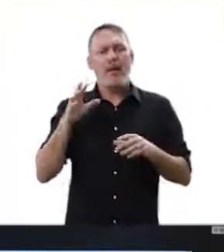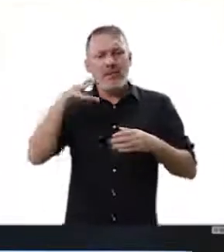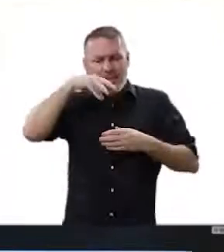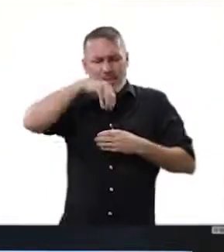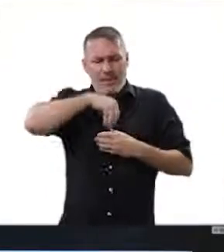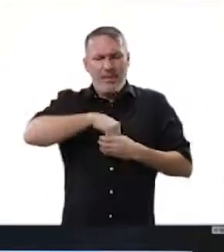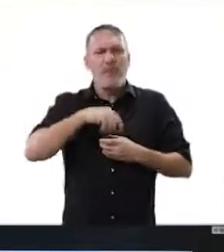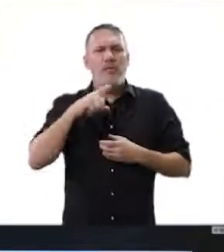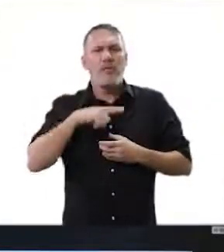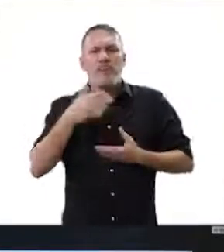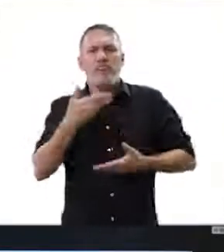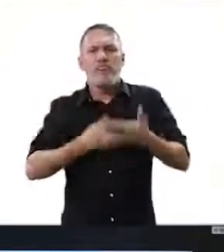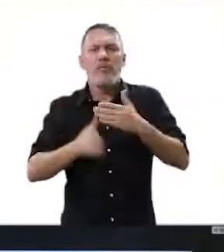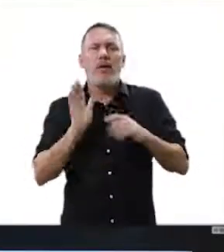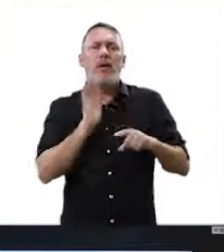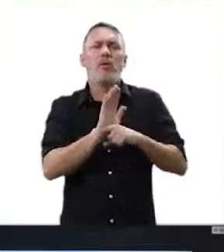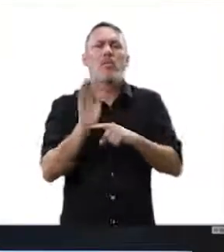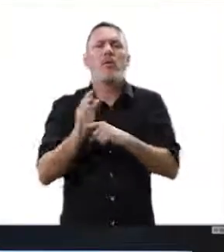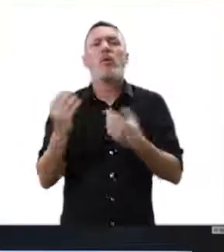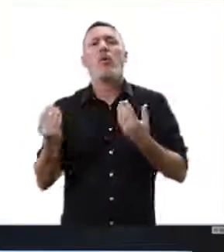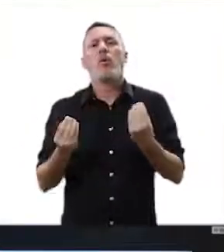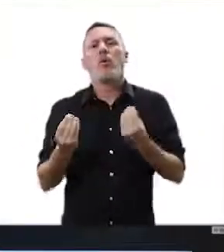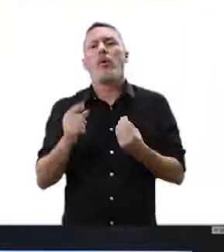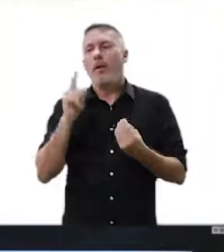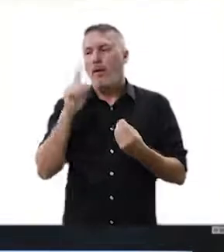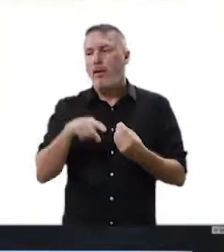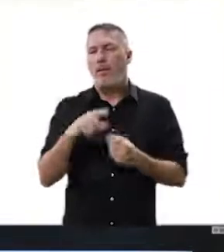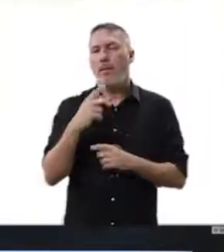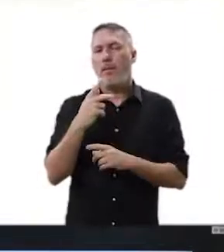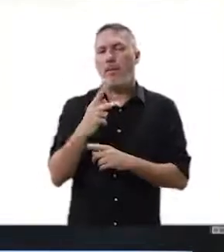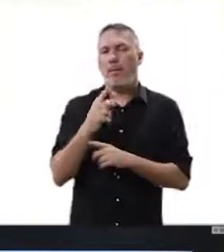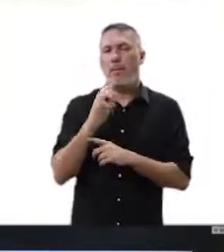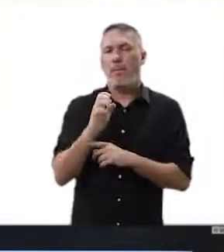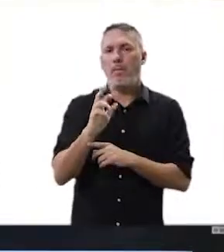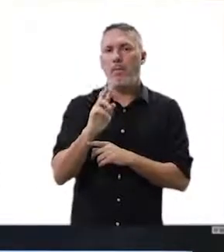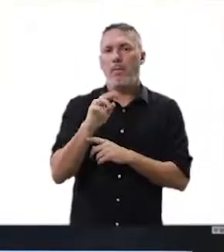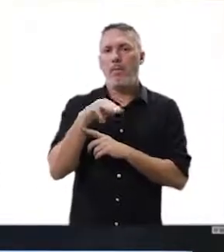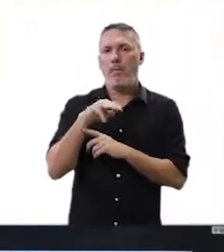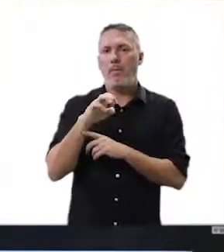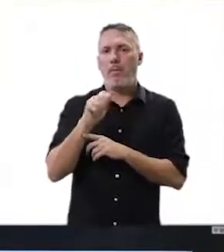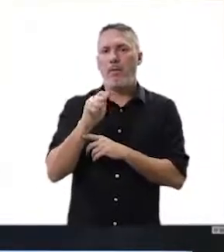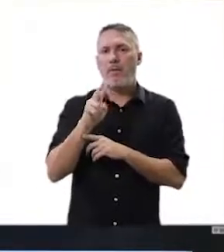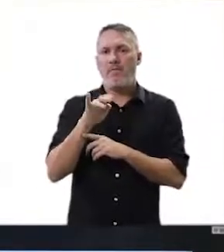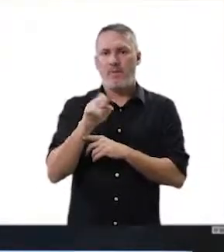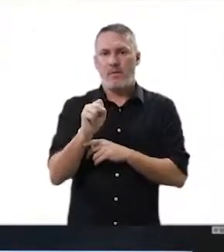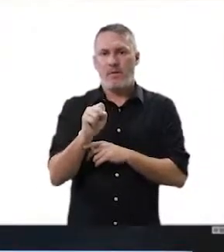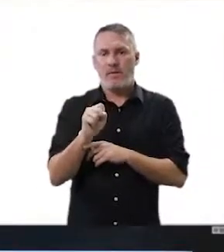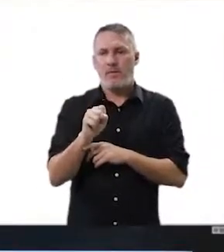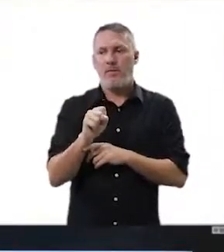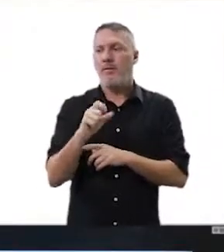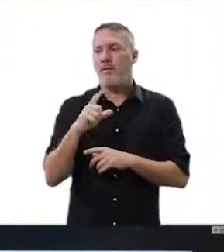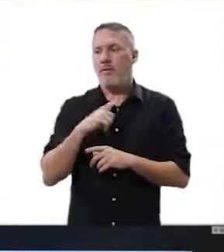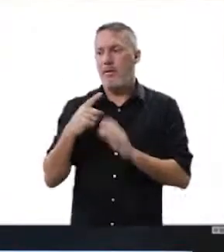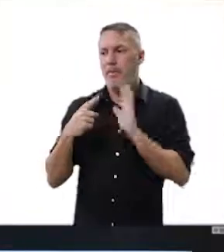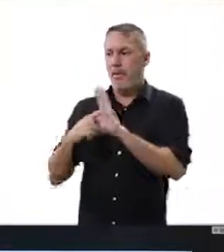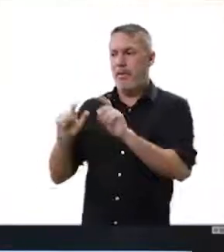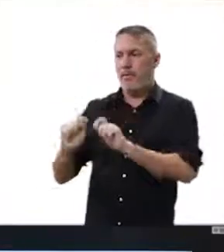imagem, passando então do meio de alta concentração para o meio de baixa